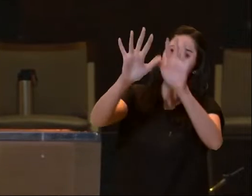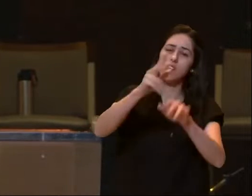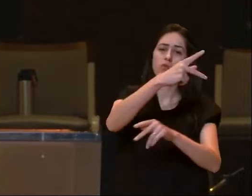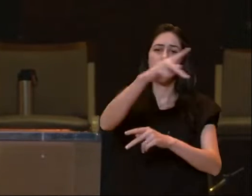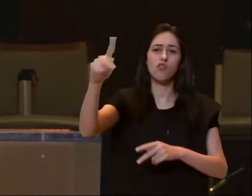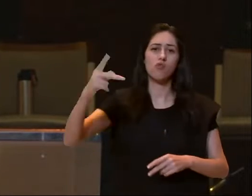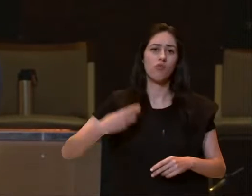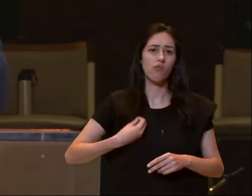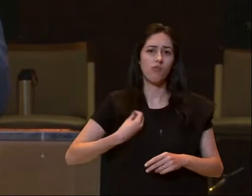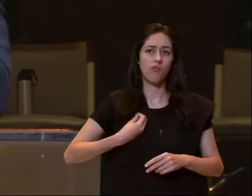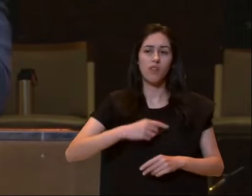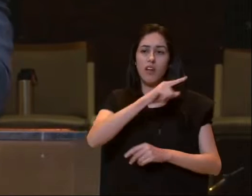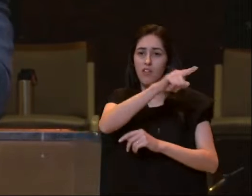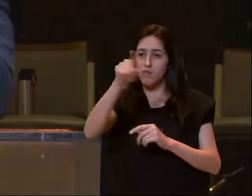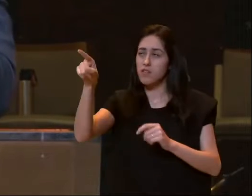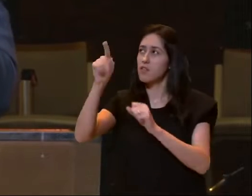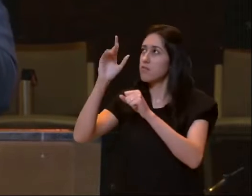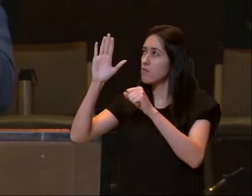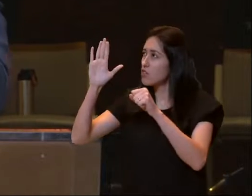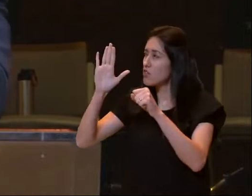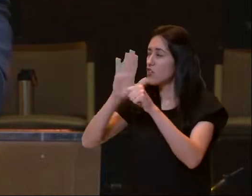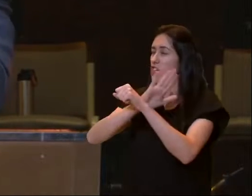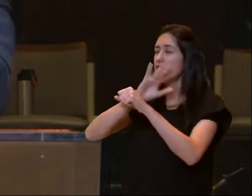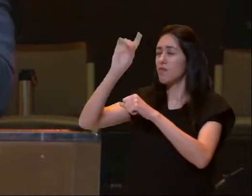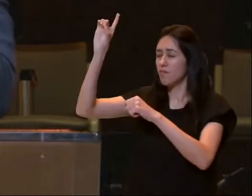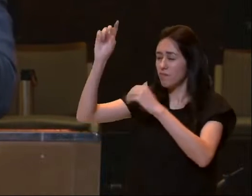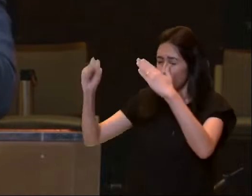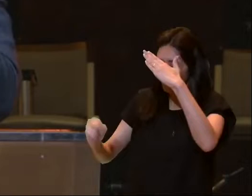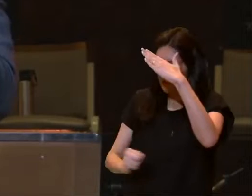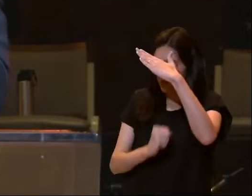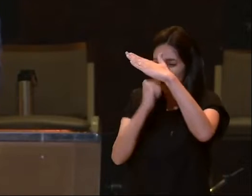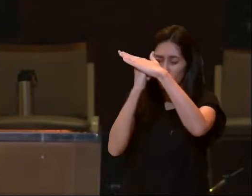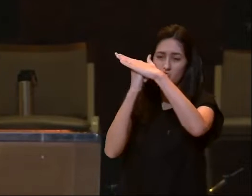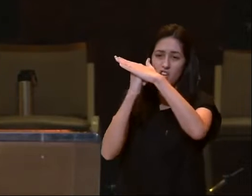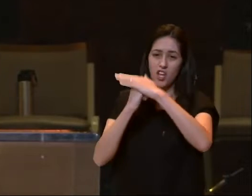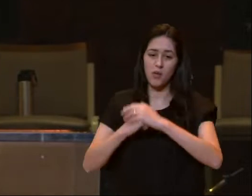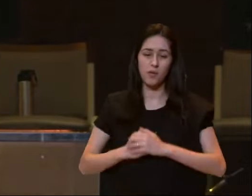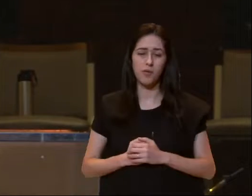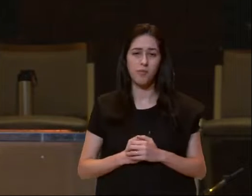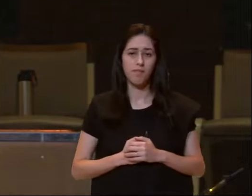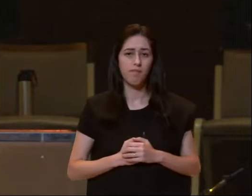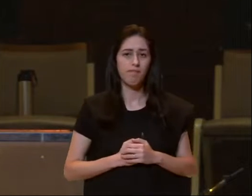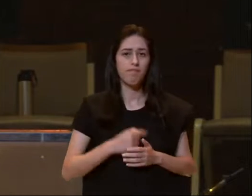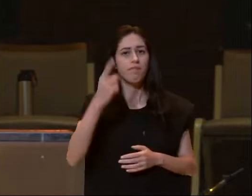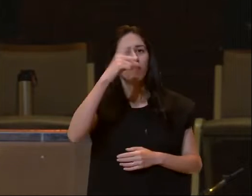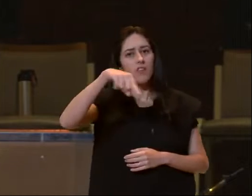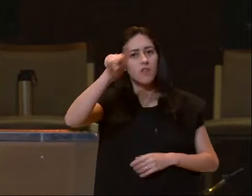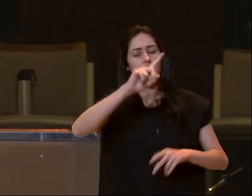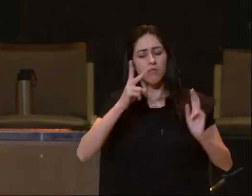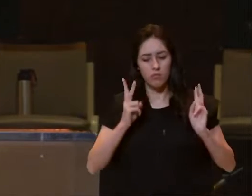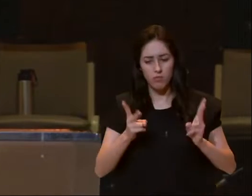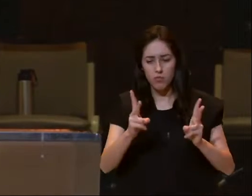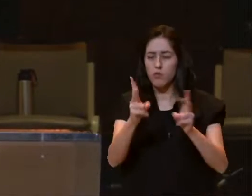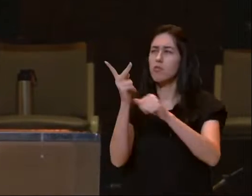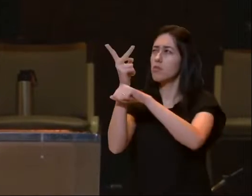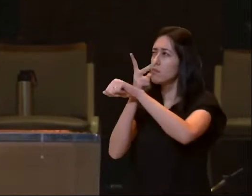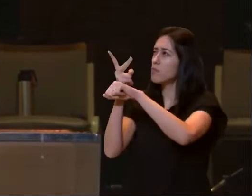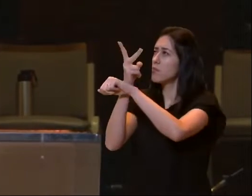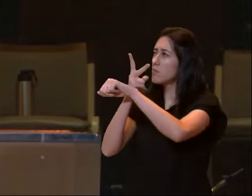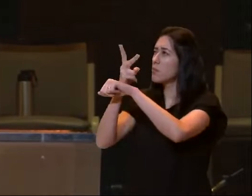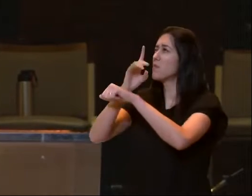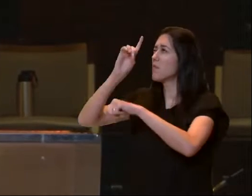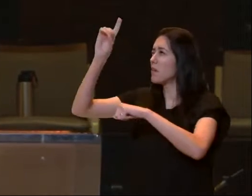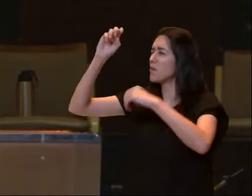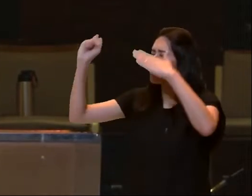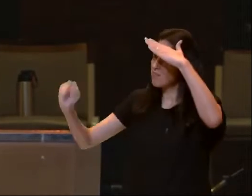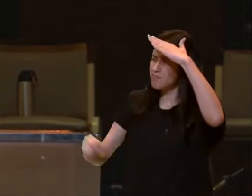seja cheio, que a oração de Paulo te conduza nesta busca por